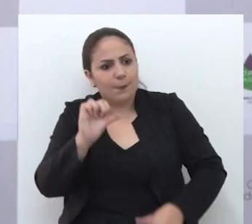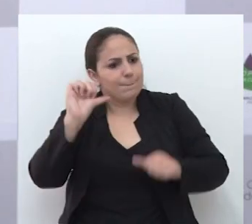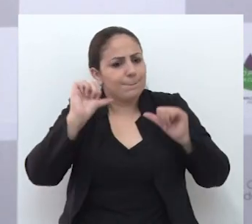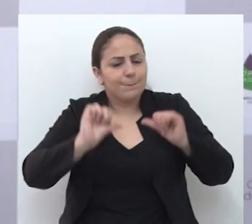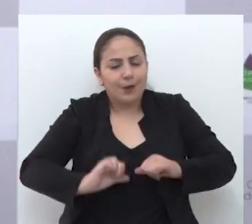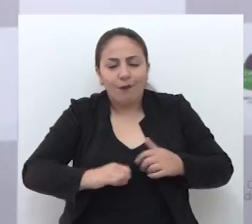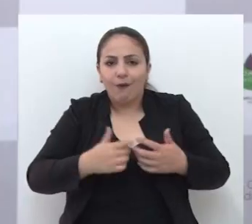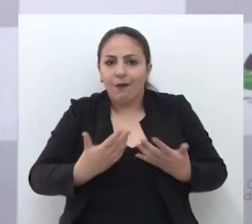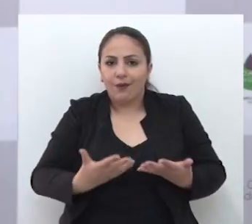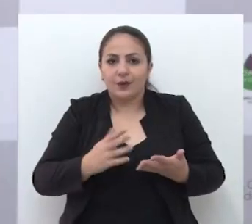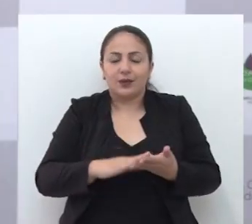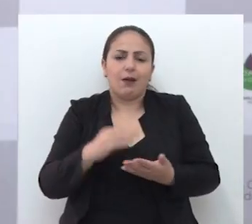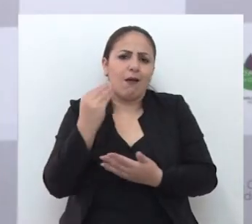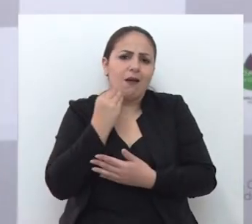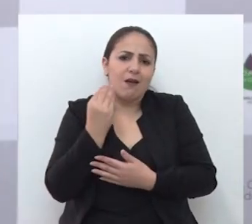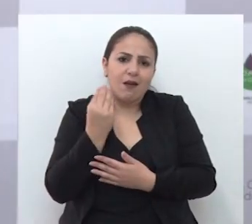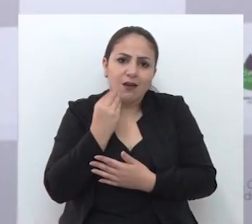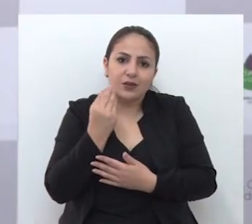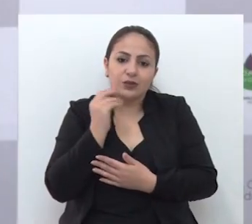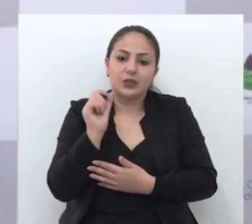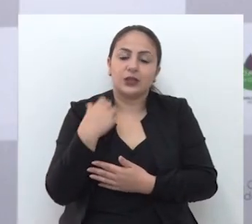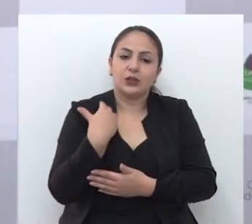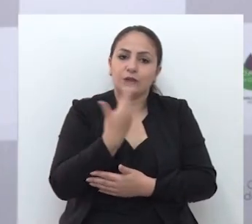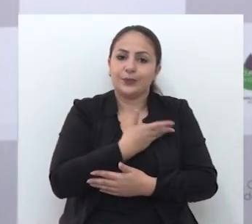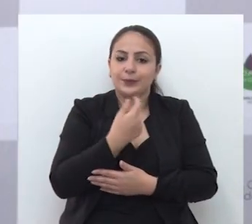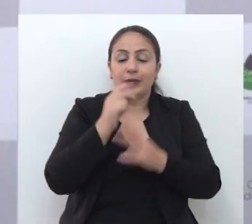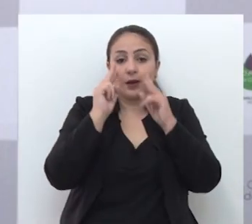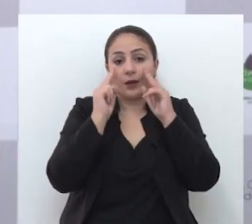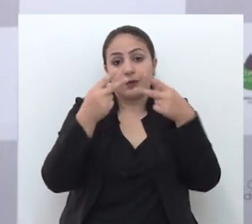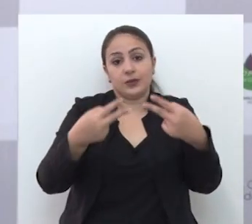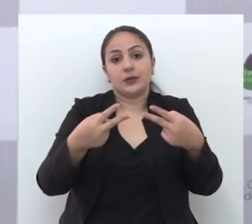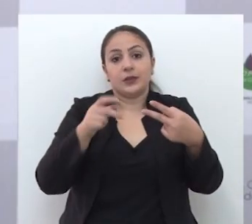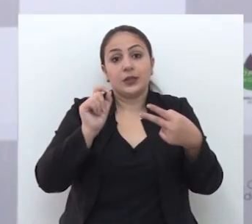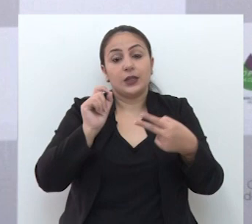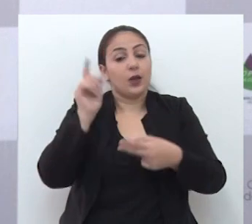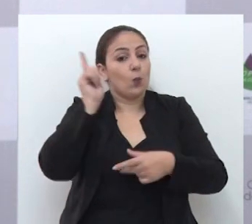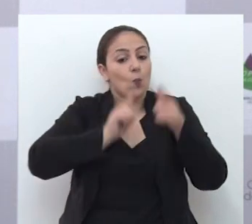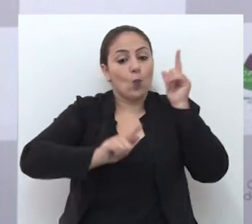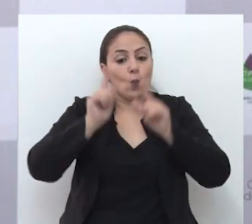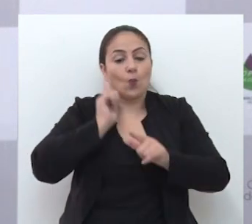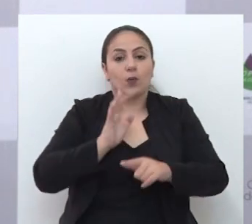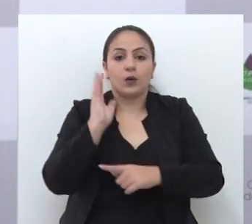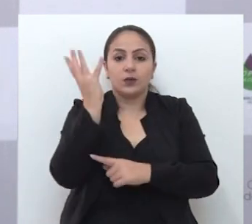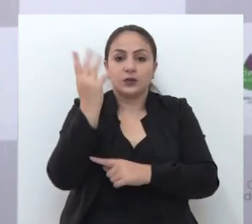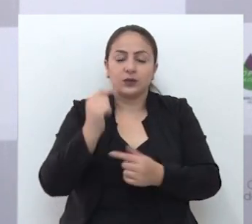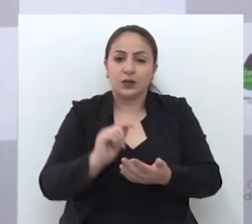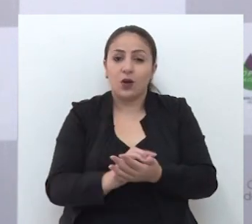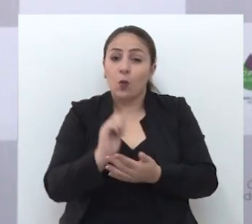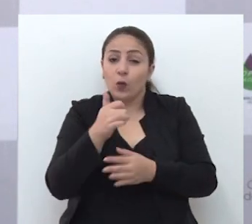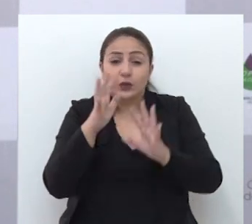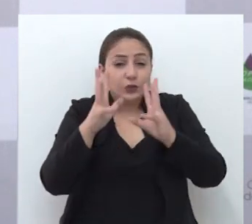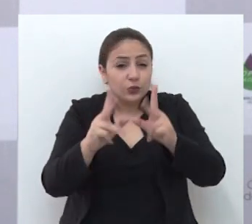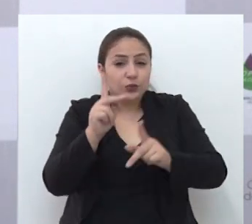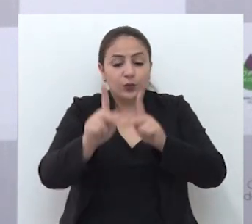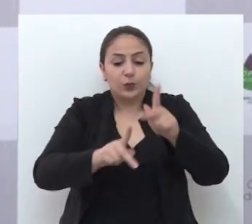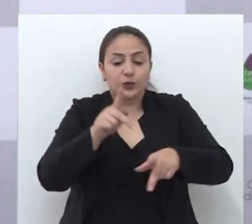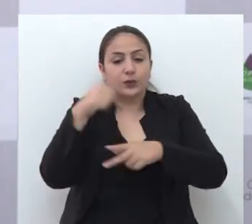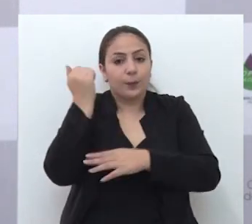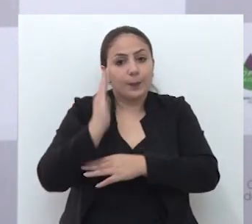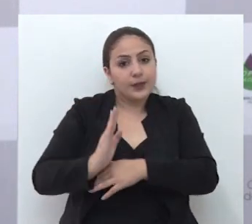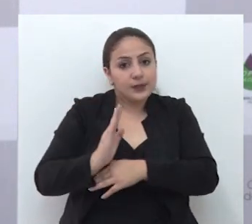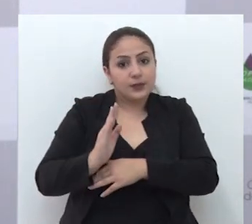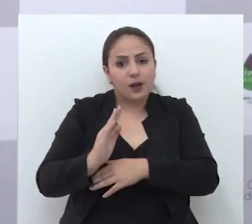Congresso Nacional, mas é óbvio que nós precisamos reconhecer que a vitória aconteceu, a maioria da população brasileira